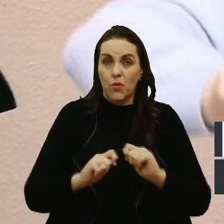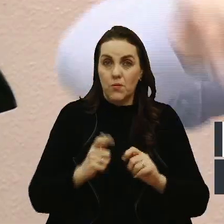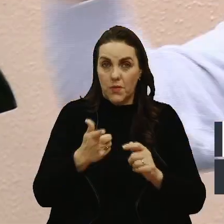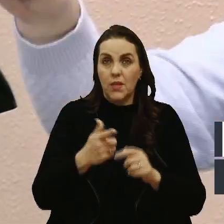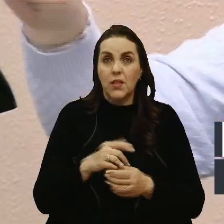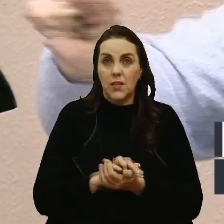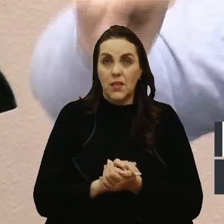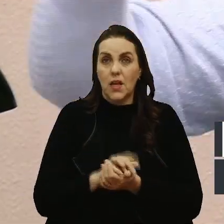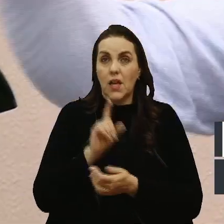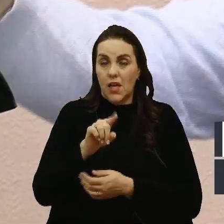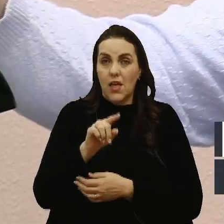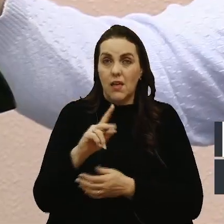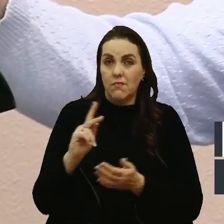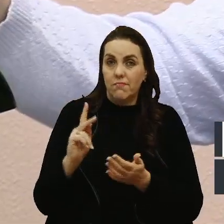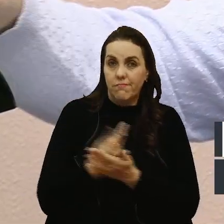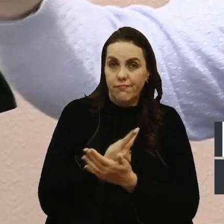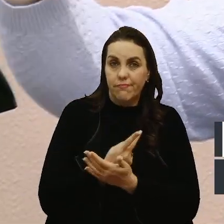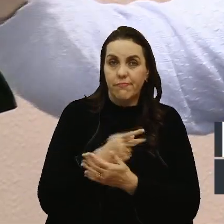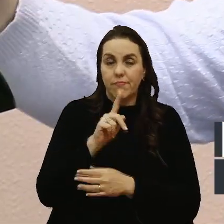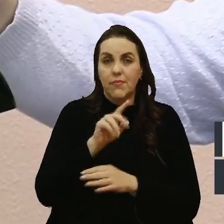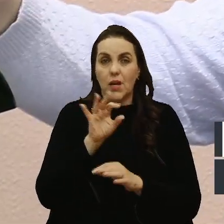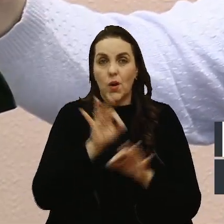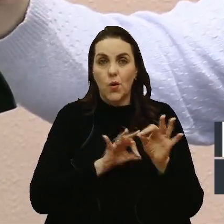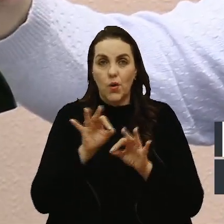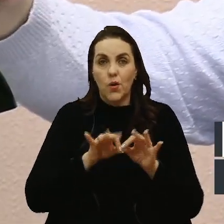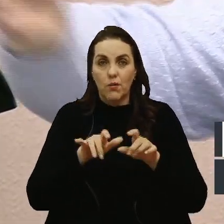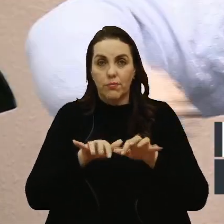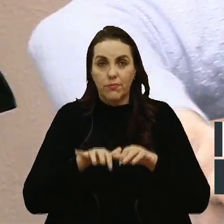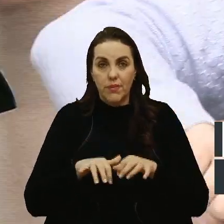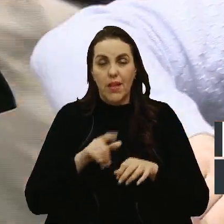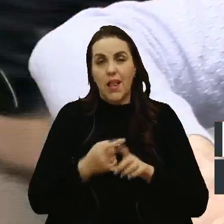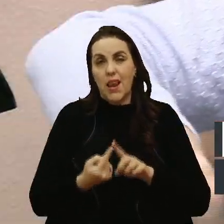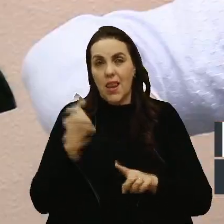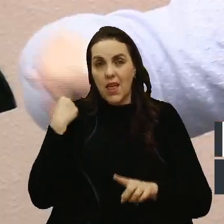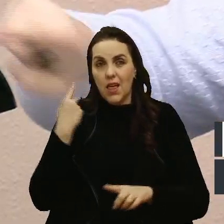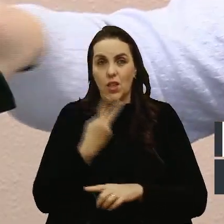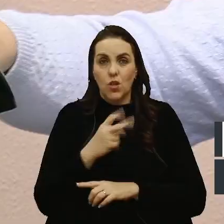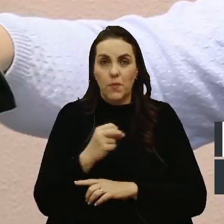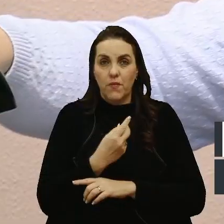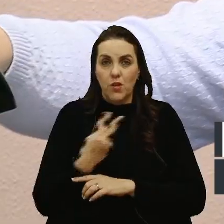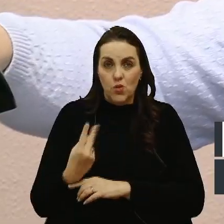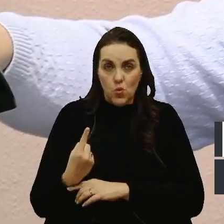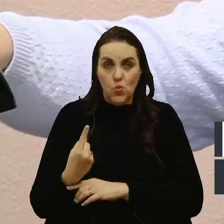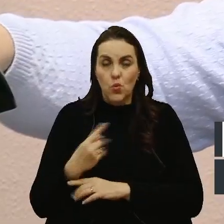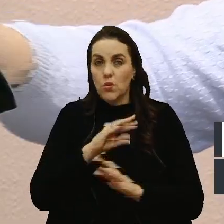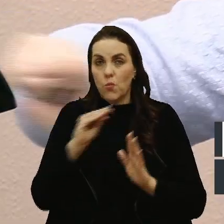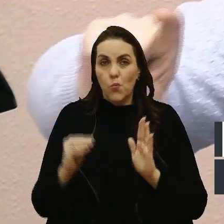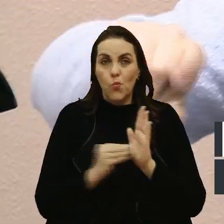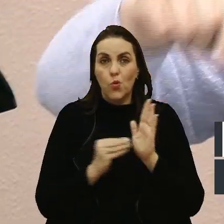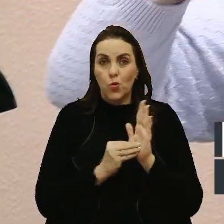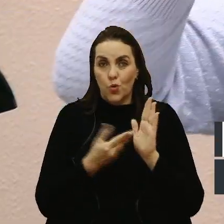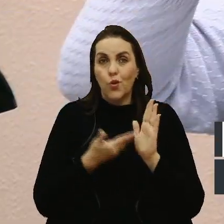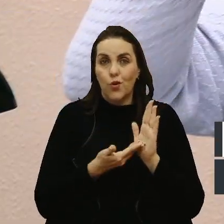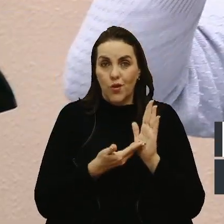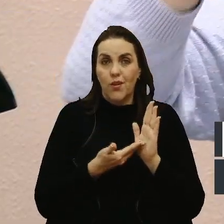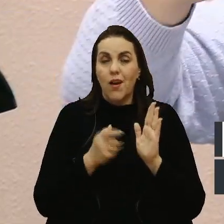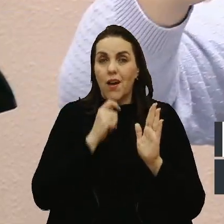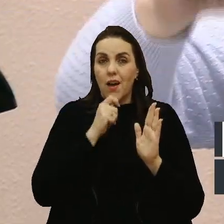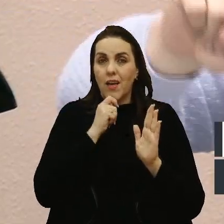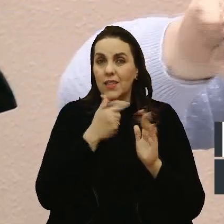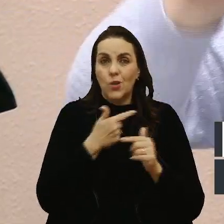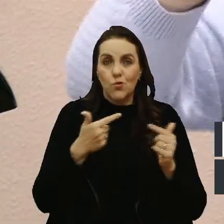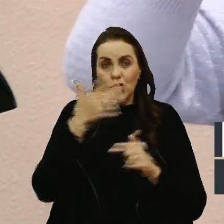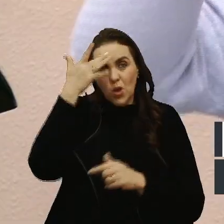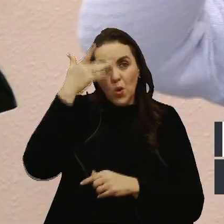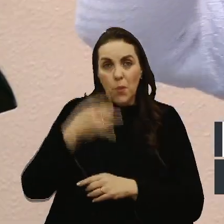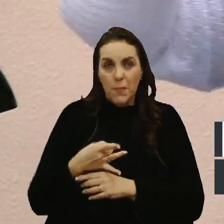foi um equívoco quando da elaboração lá em 2021, de acabar não colocando essa questão, que ainda não se tinha um